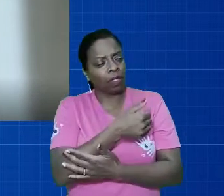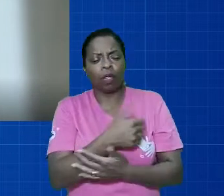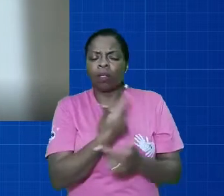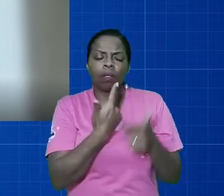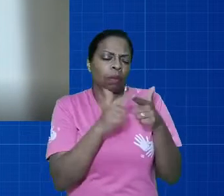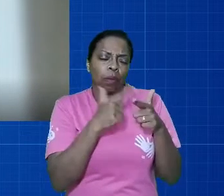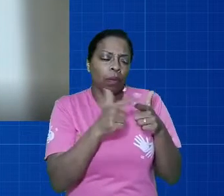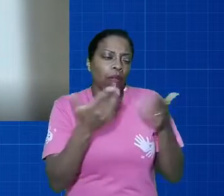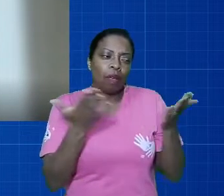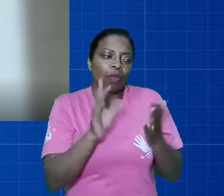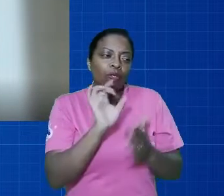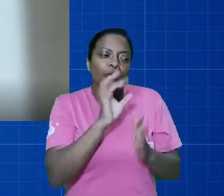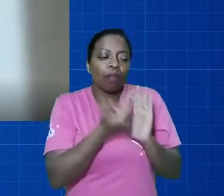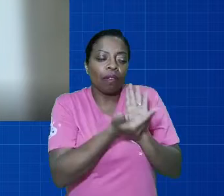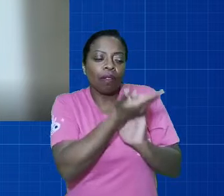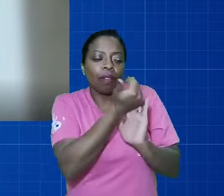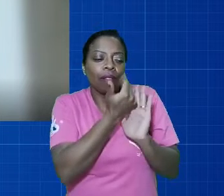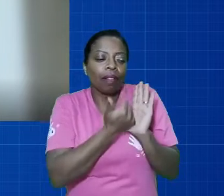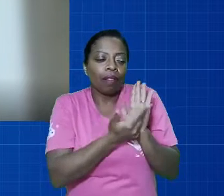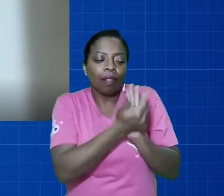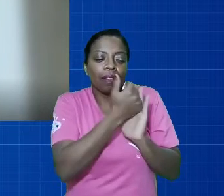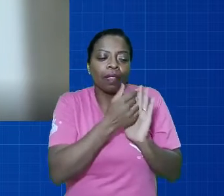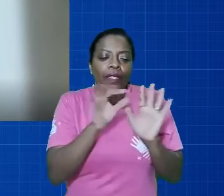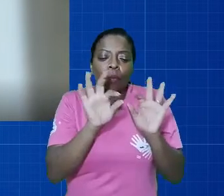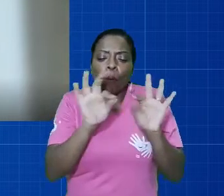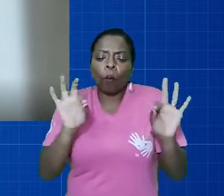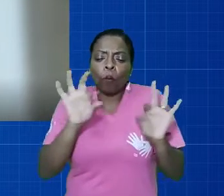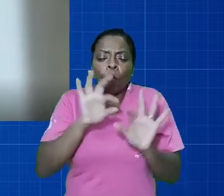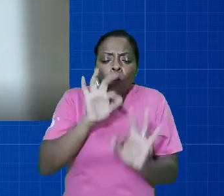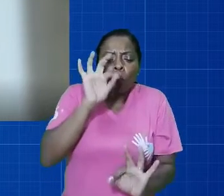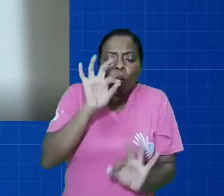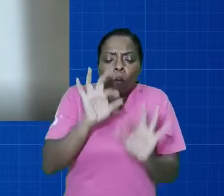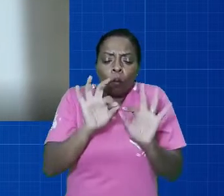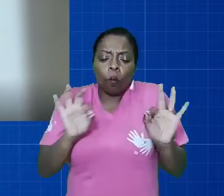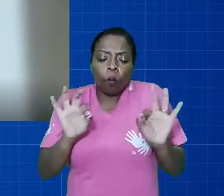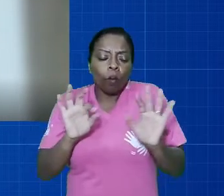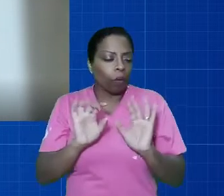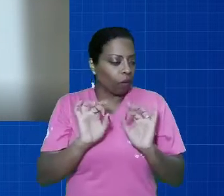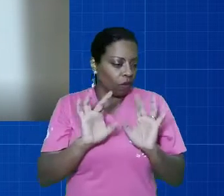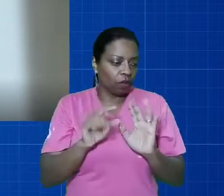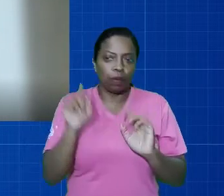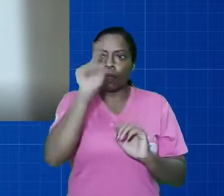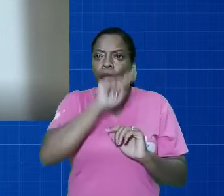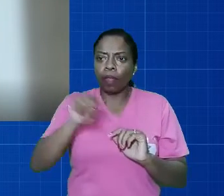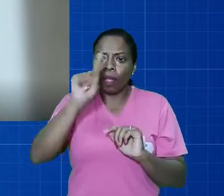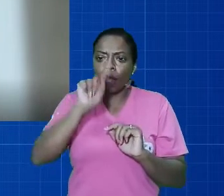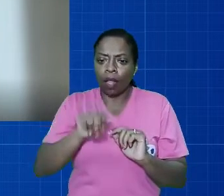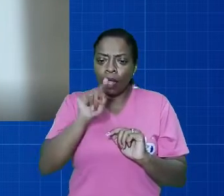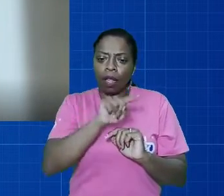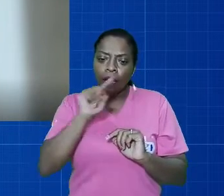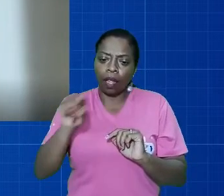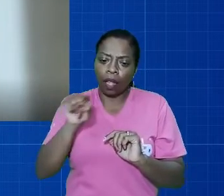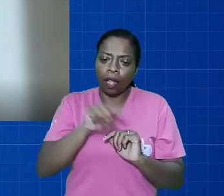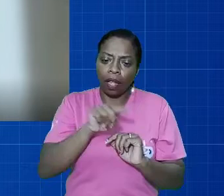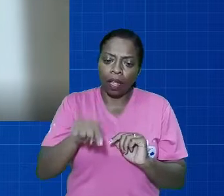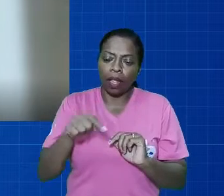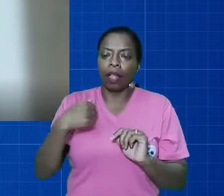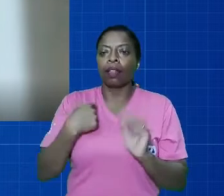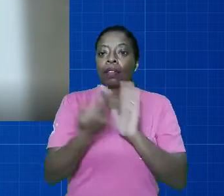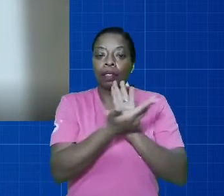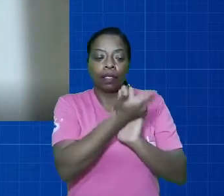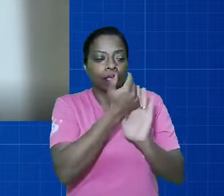só boneco de palitinho. Aí eu desenhava no quadro aquela bolinha com